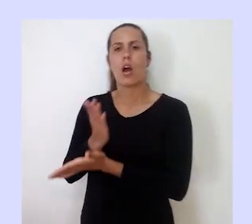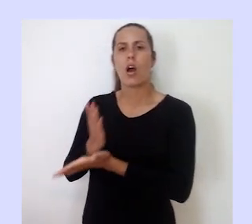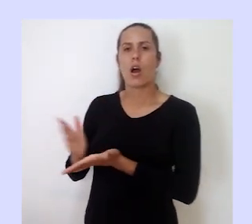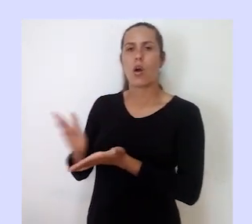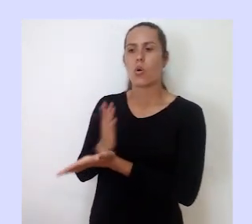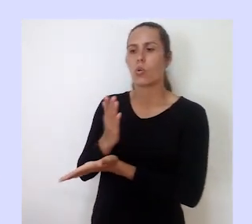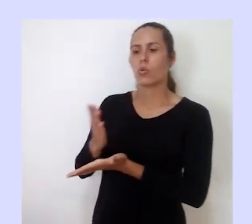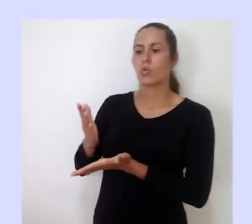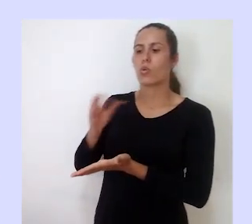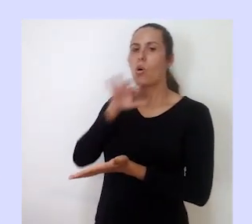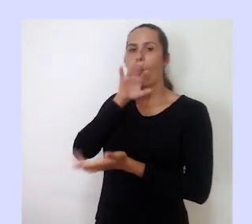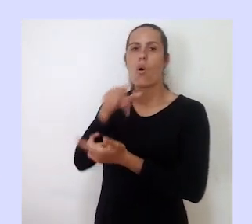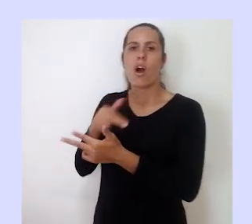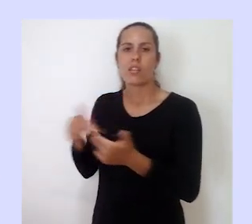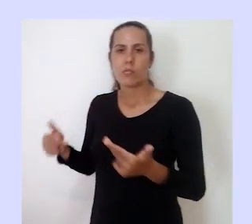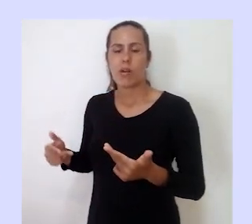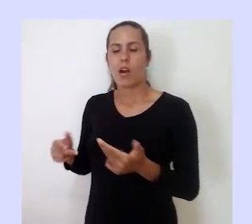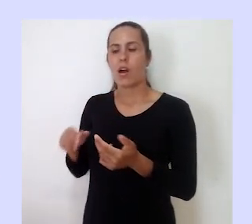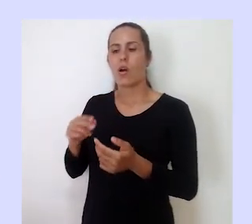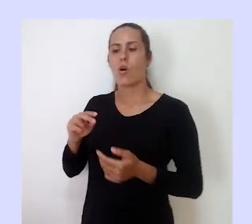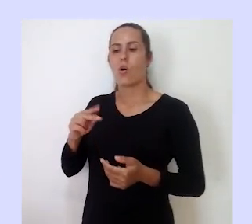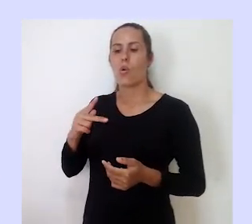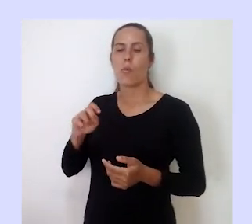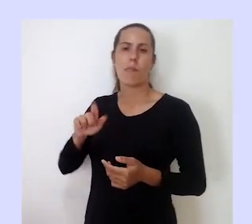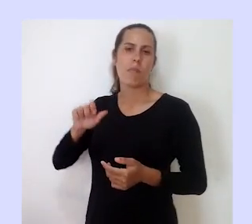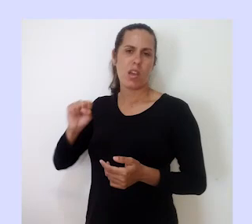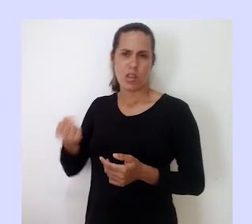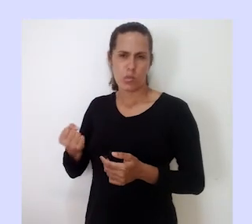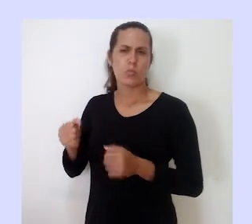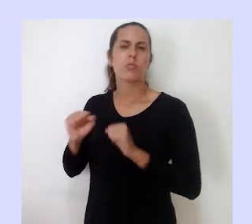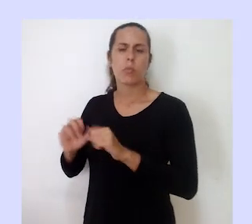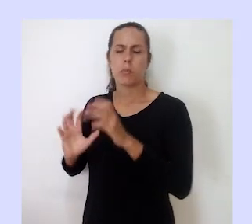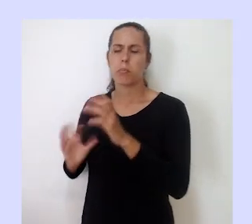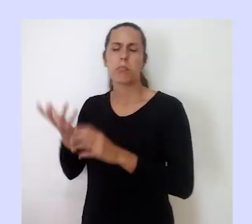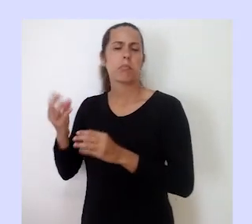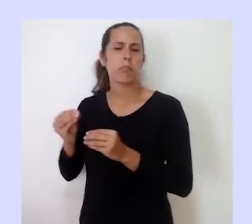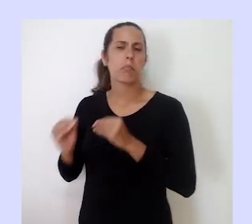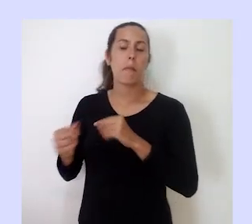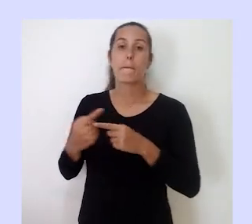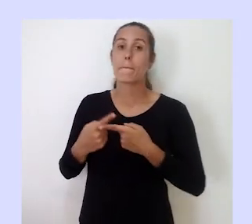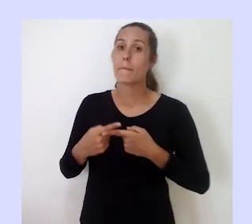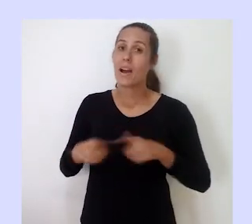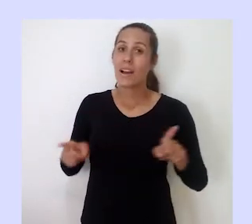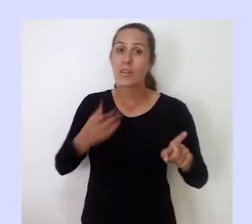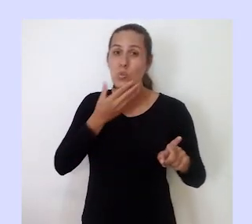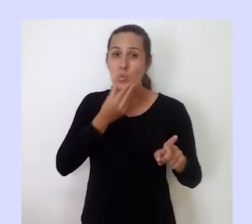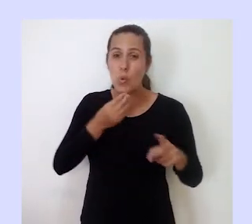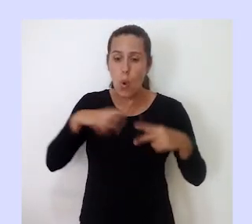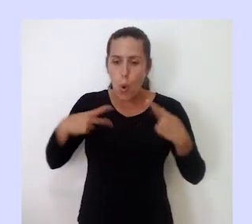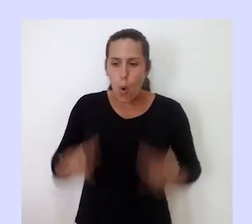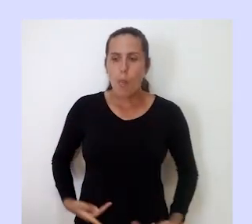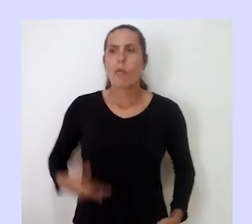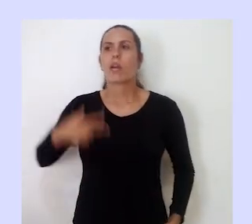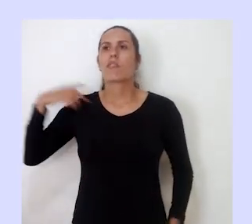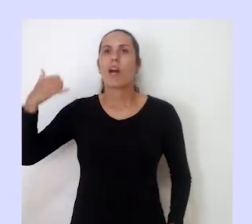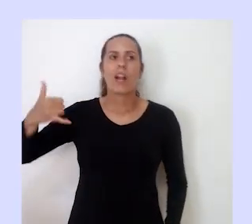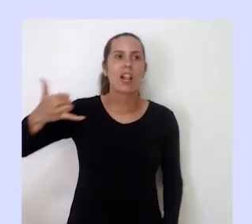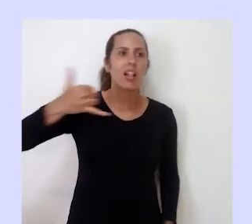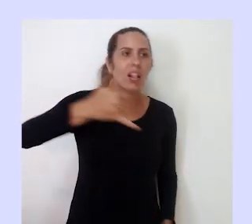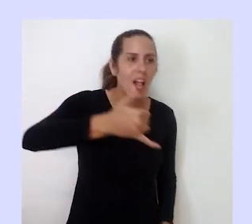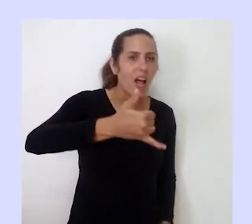uma faísca, gera uma combustão, aí é um fenômeno natural. Mas quando o homem faz a queimada, vai lá